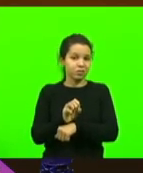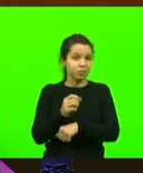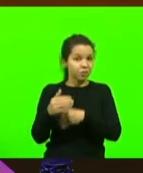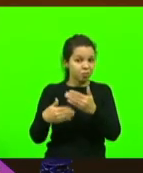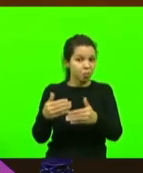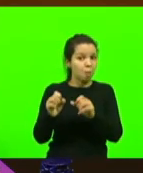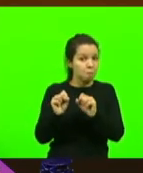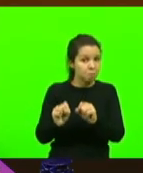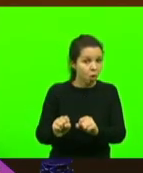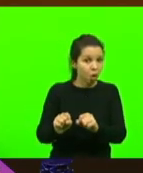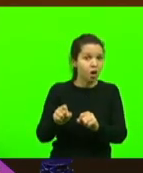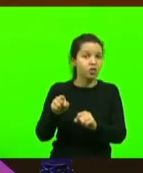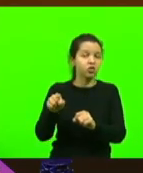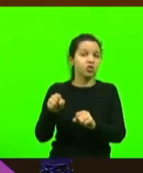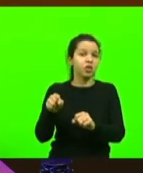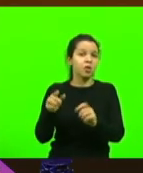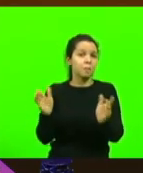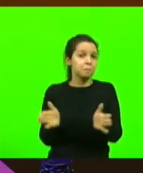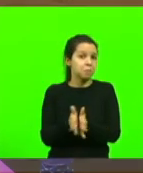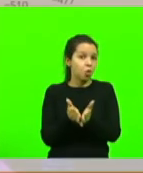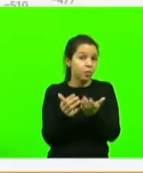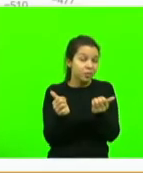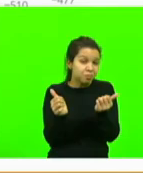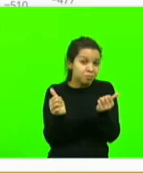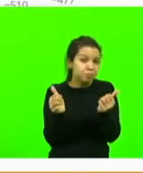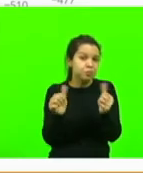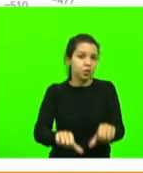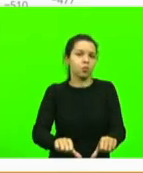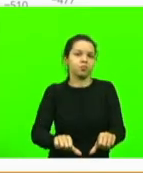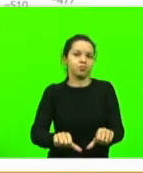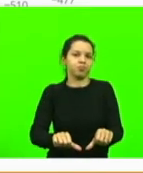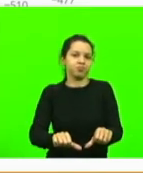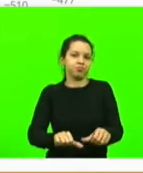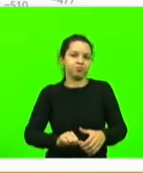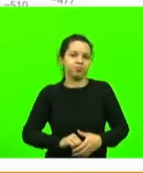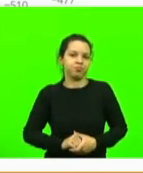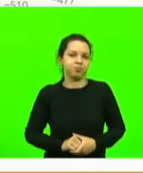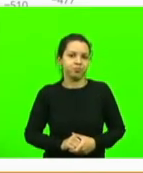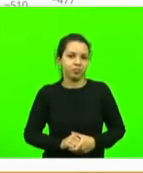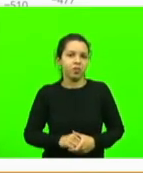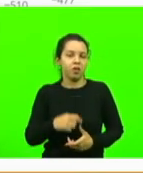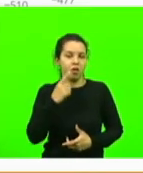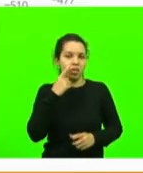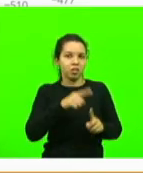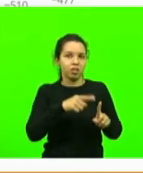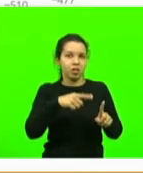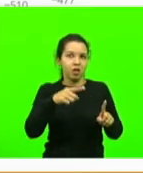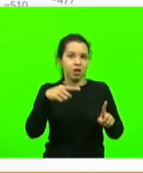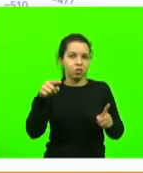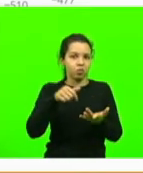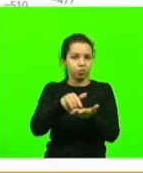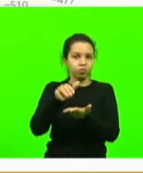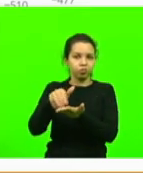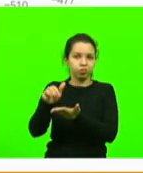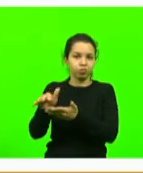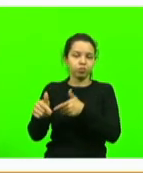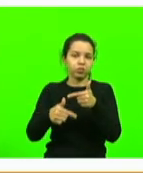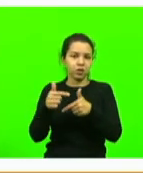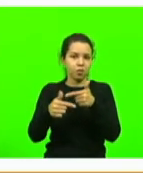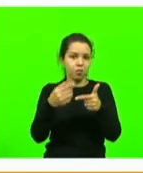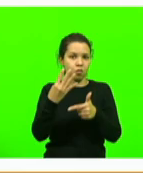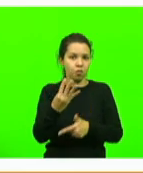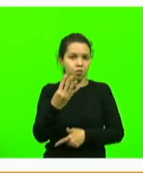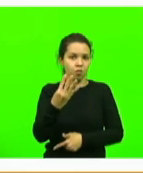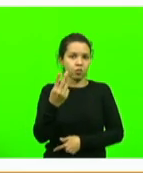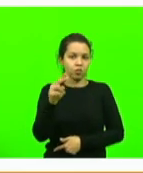e aqui estão aqui os dados do desemprego que eu comentei né de 40 de 14,4 milhões de